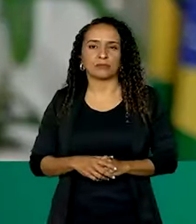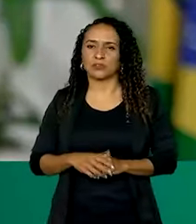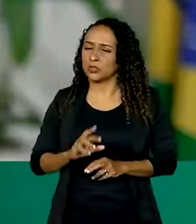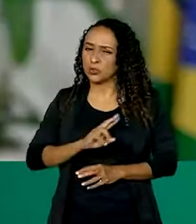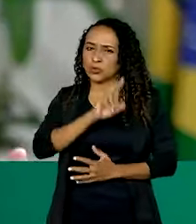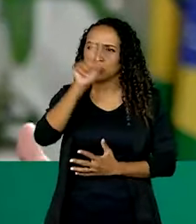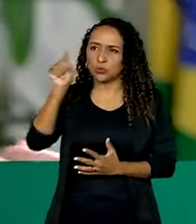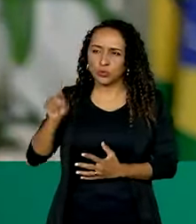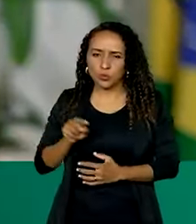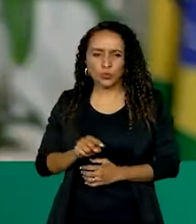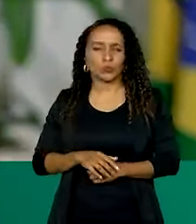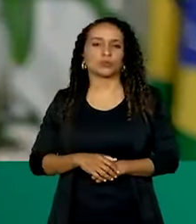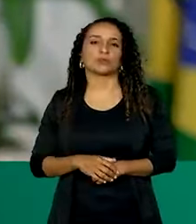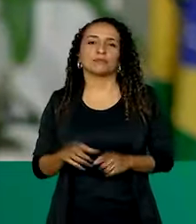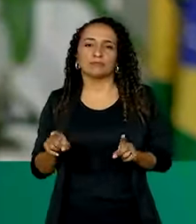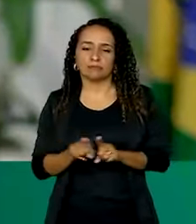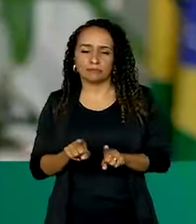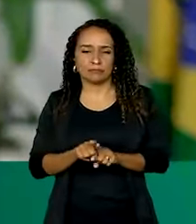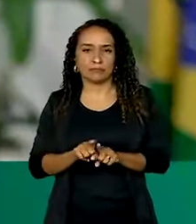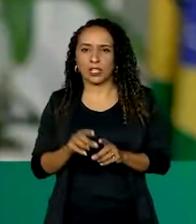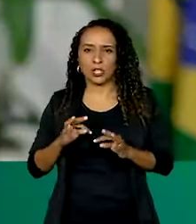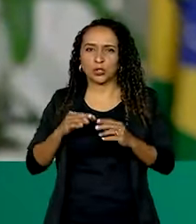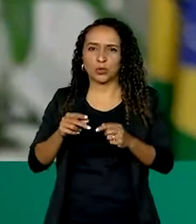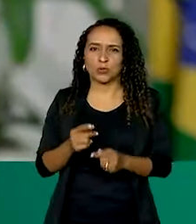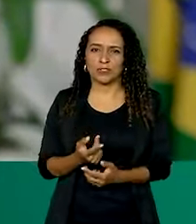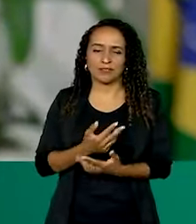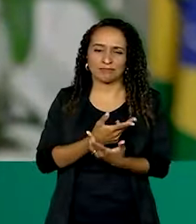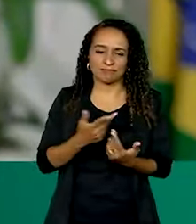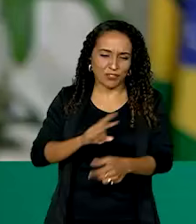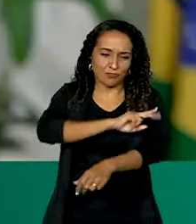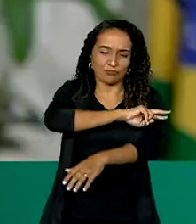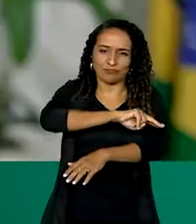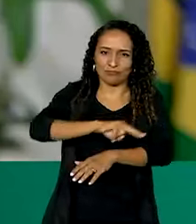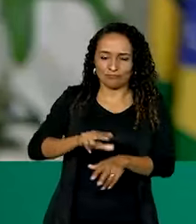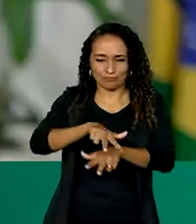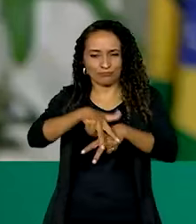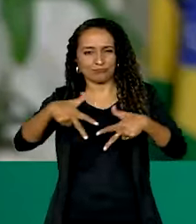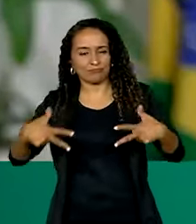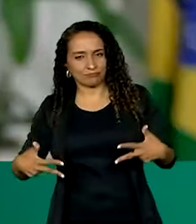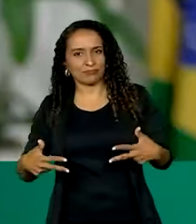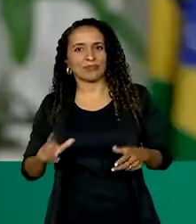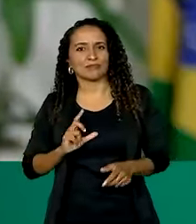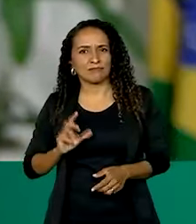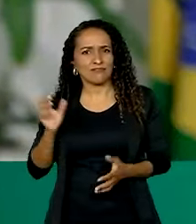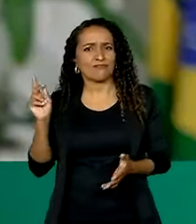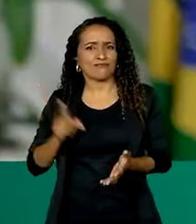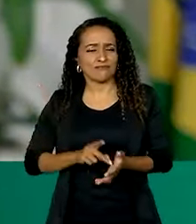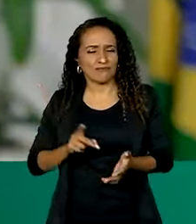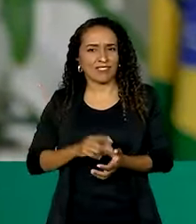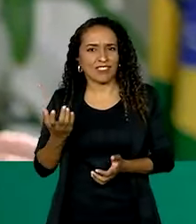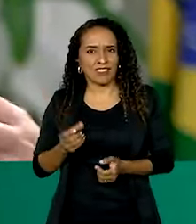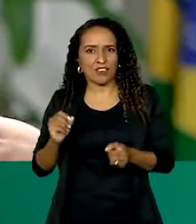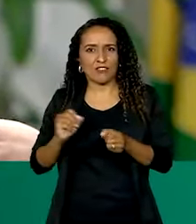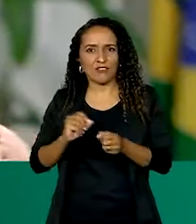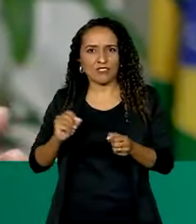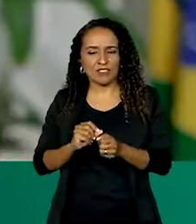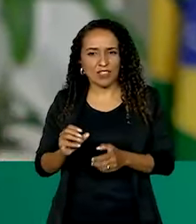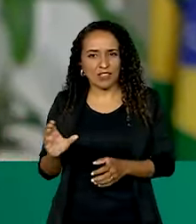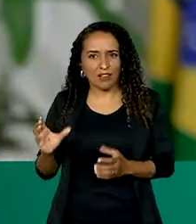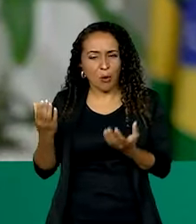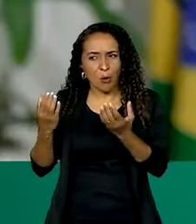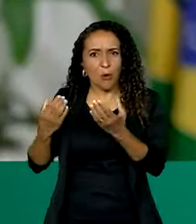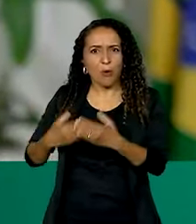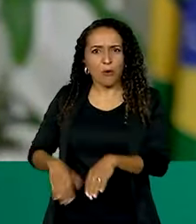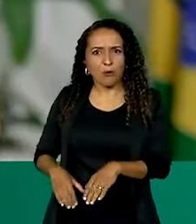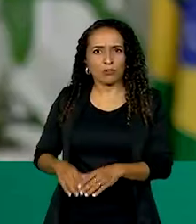todas as localidades, representem todas as nossas cores, nossas raças, etnias. A gente está realmente querendo fazer um concurso gênero, a gente quer ter um